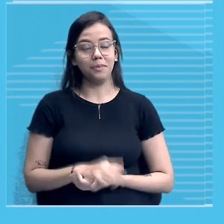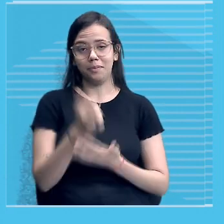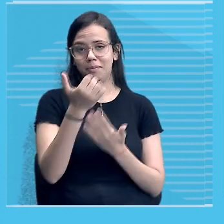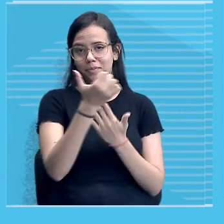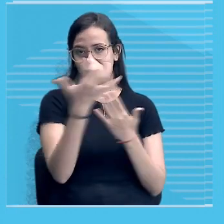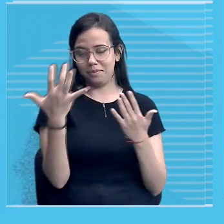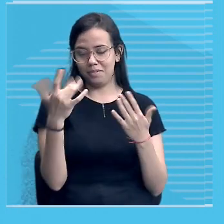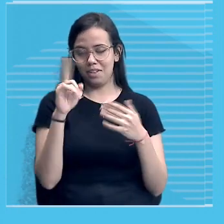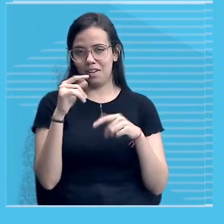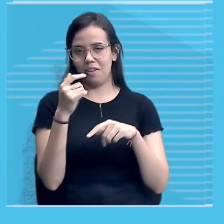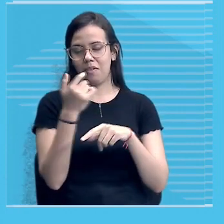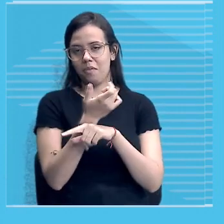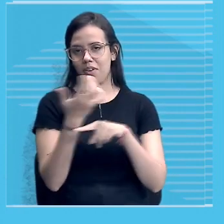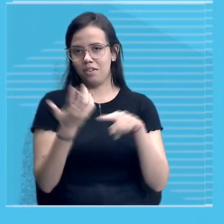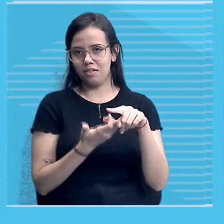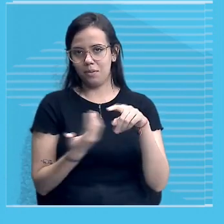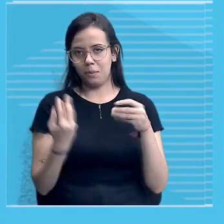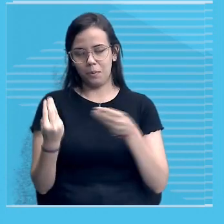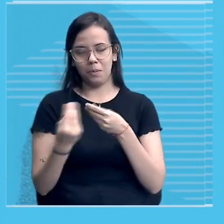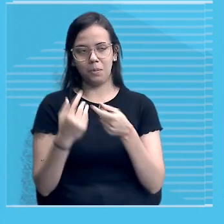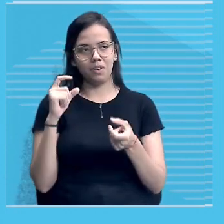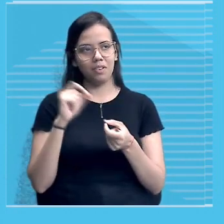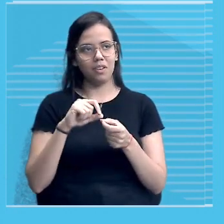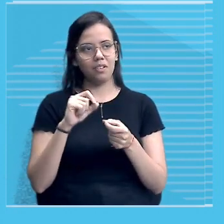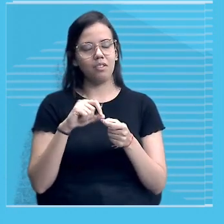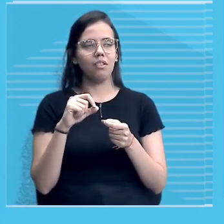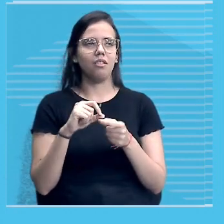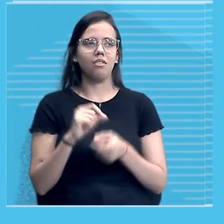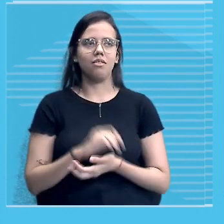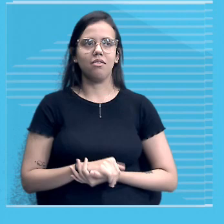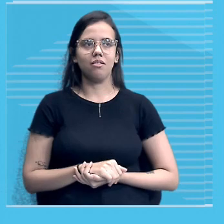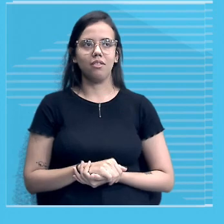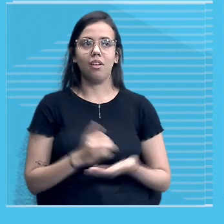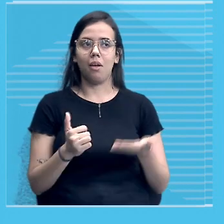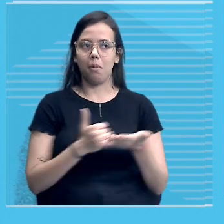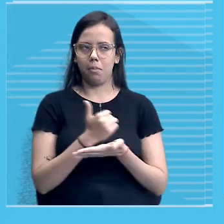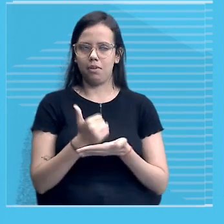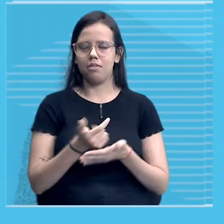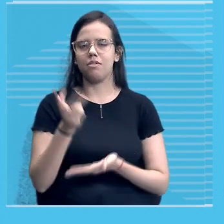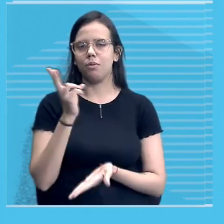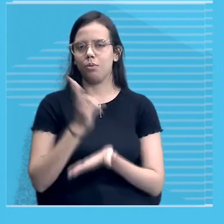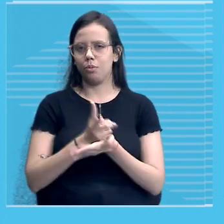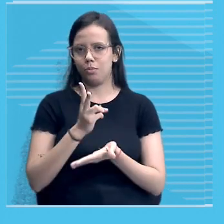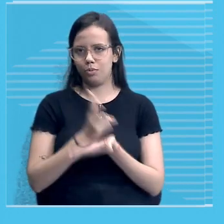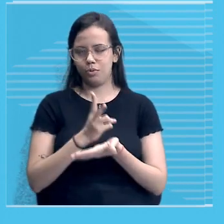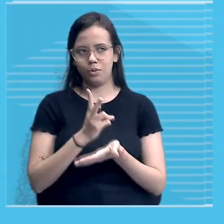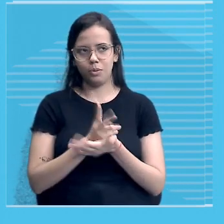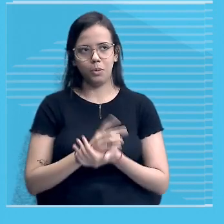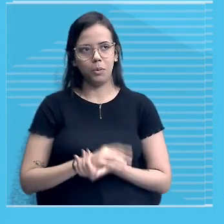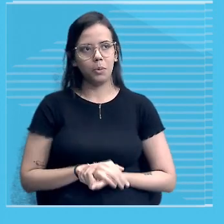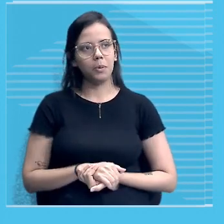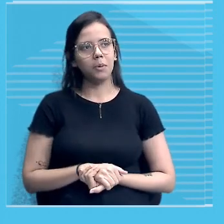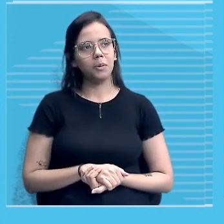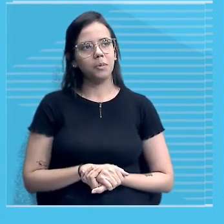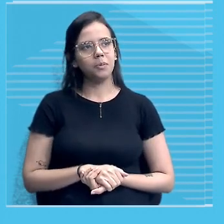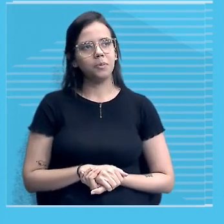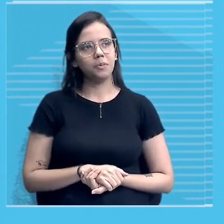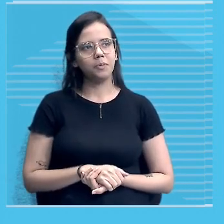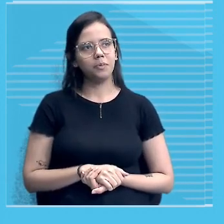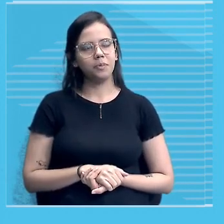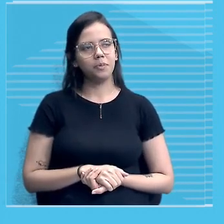como é que fica isso Eu repito a minha base o denominador do expoente